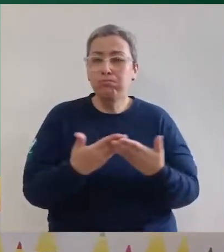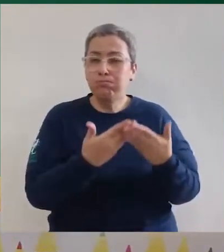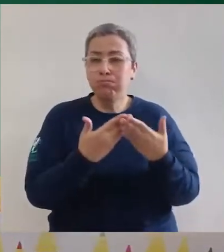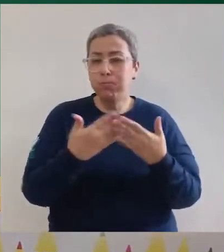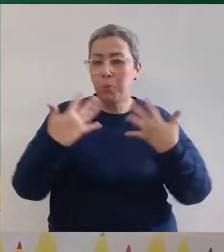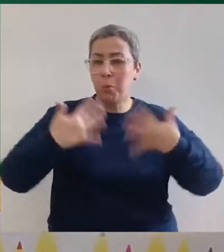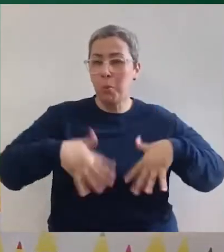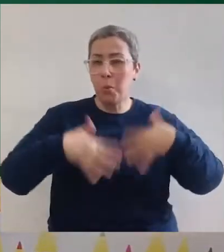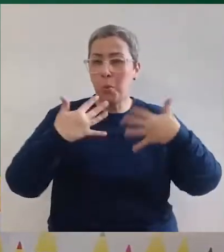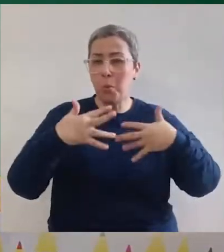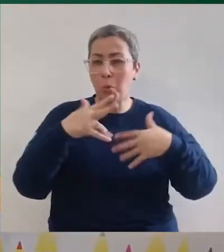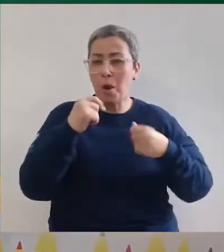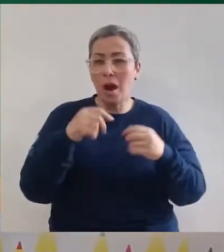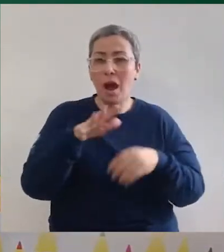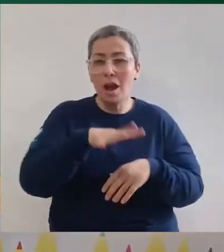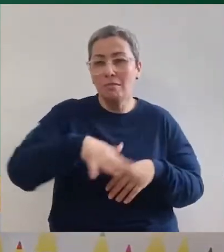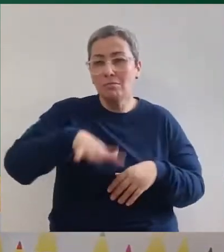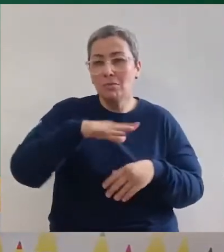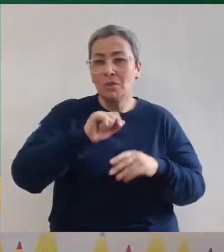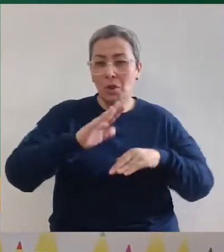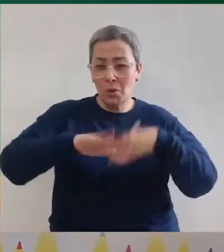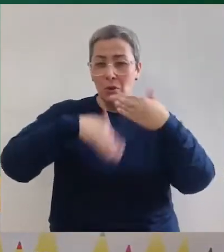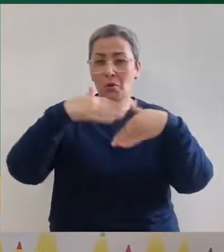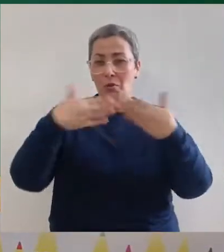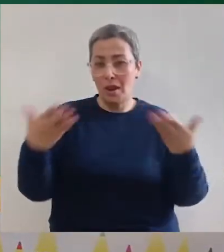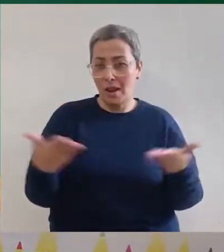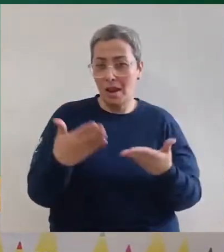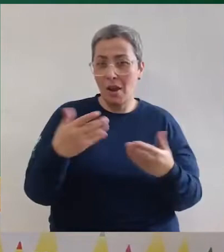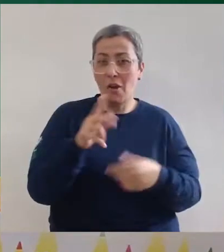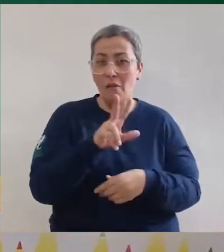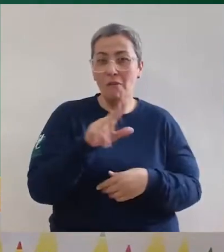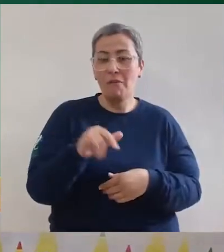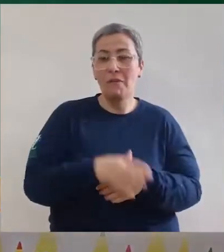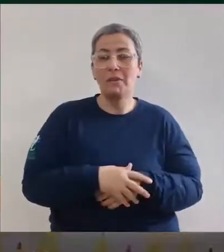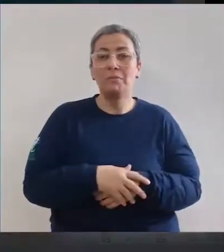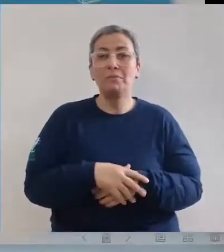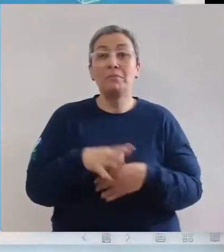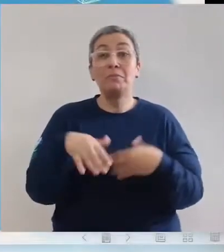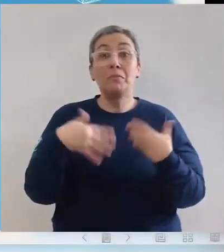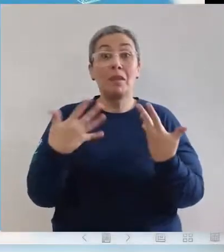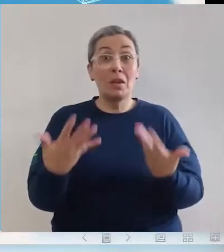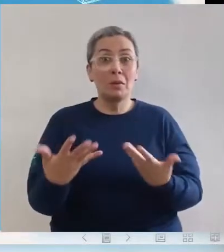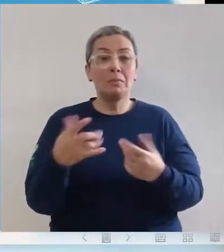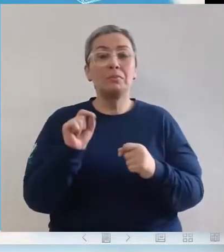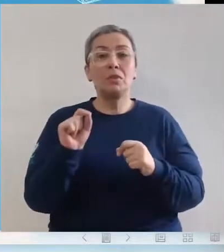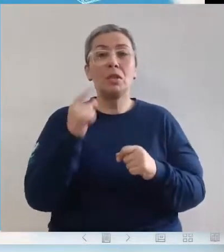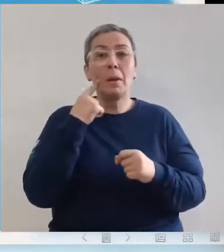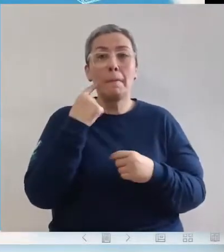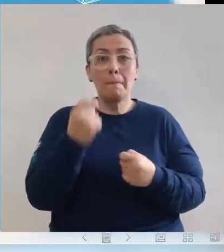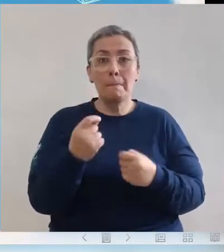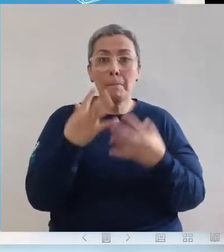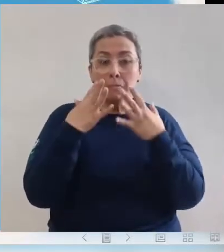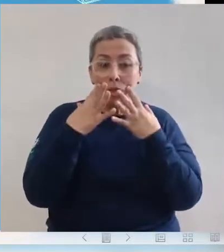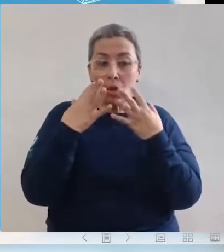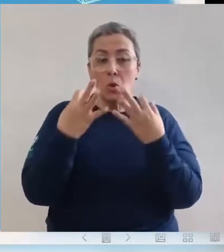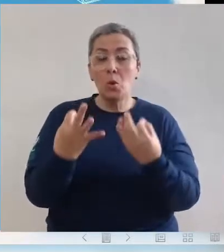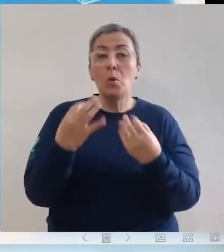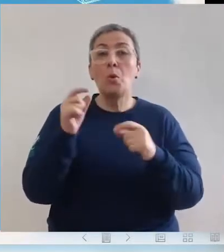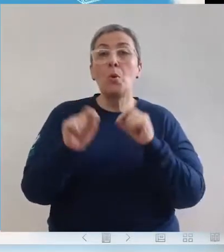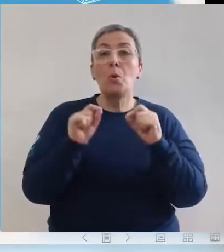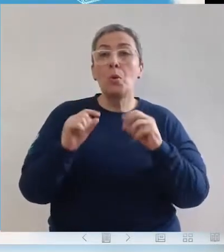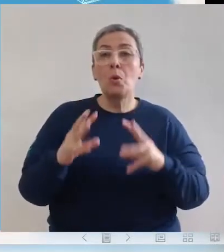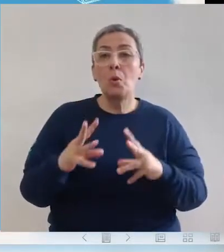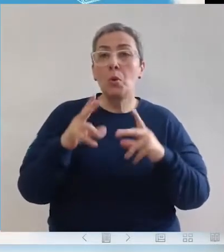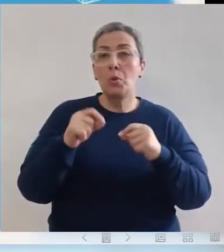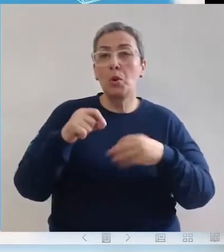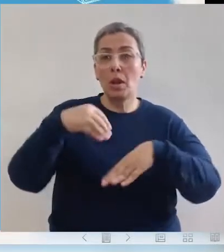estudo do meio que vocês vão precisar desenvolver a partir de agora. Então, agora, preste bastante atenção